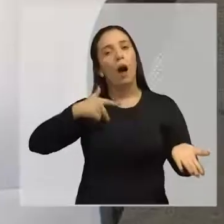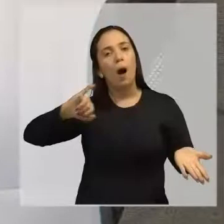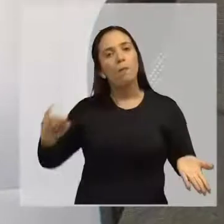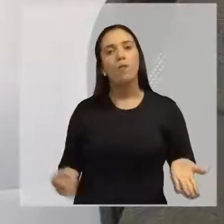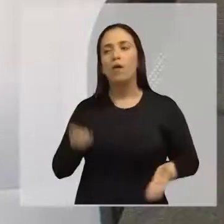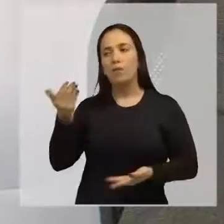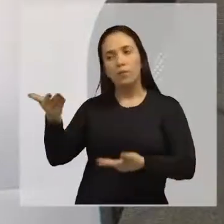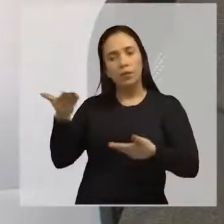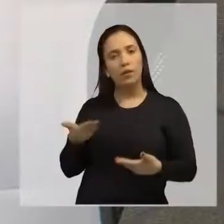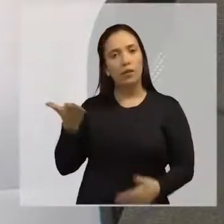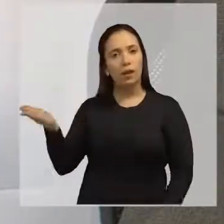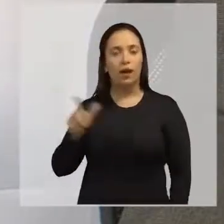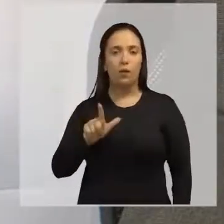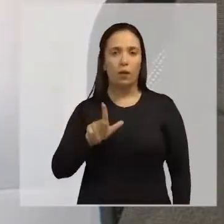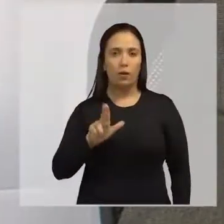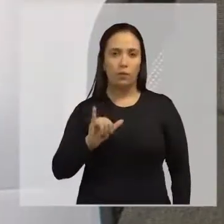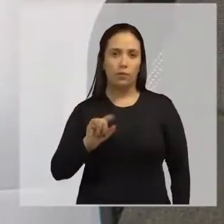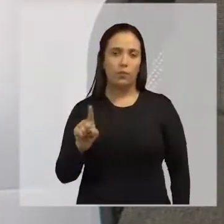para a gente avaliar